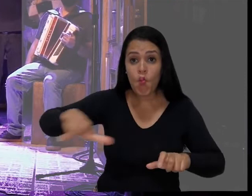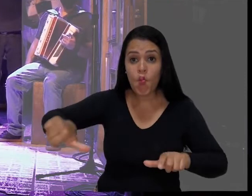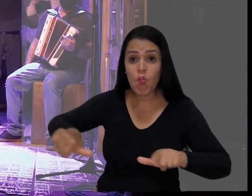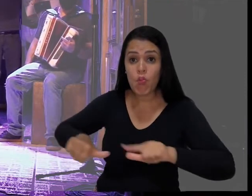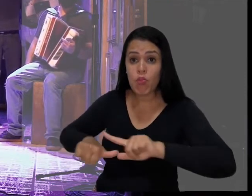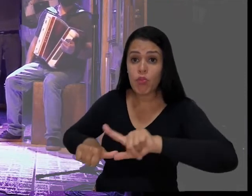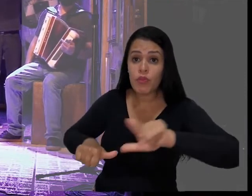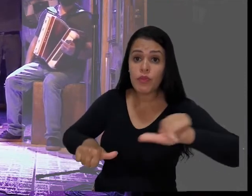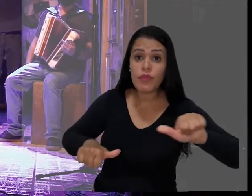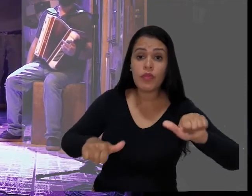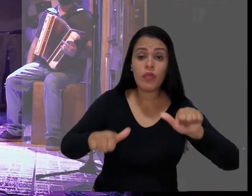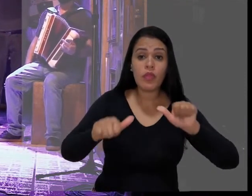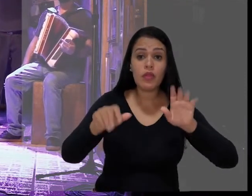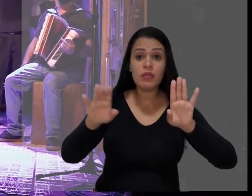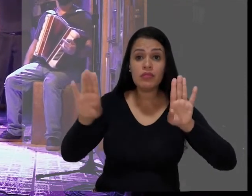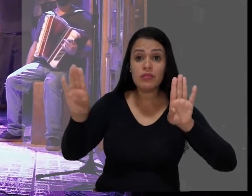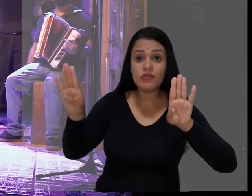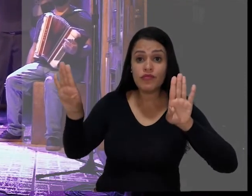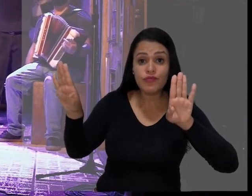Feche o galpão.